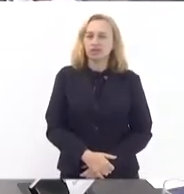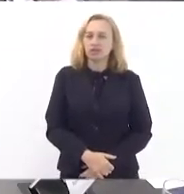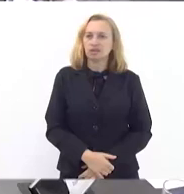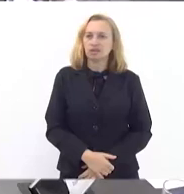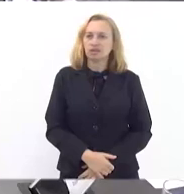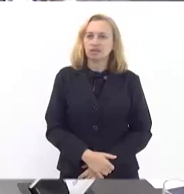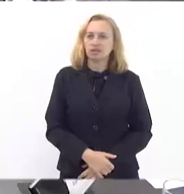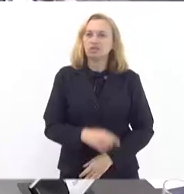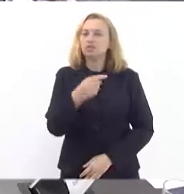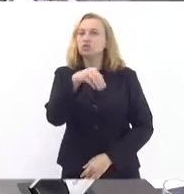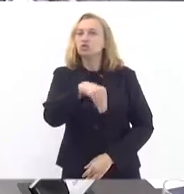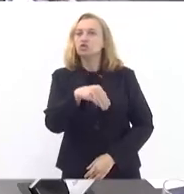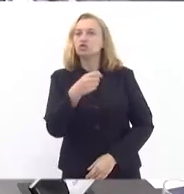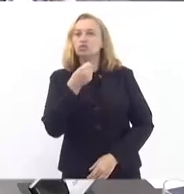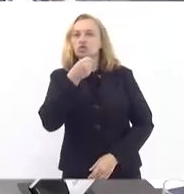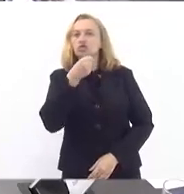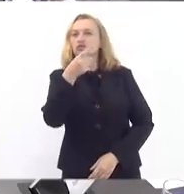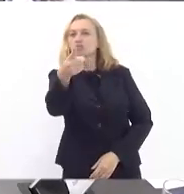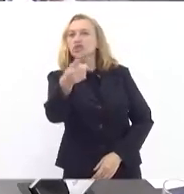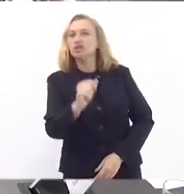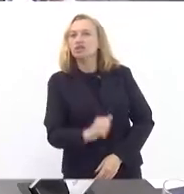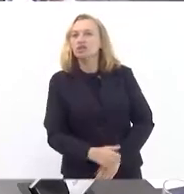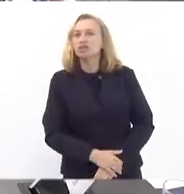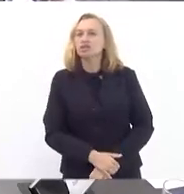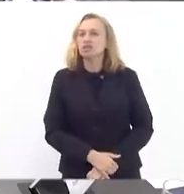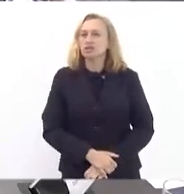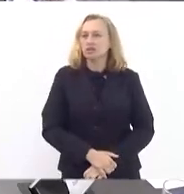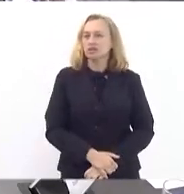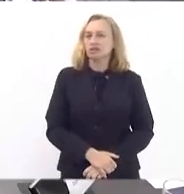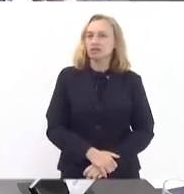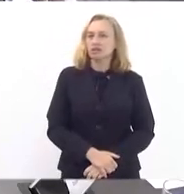o microfone preto e